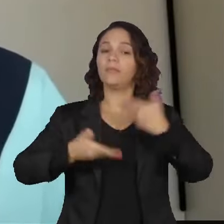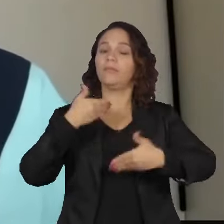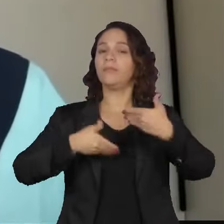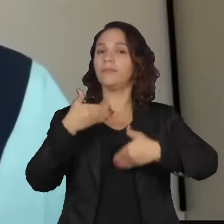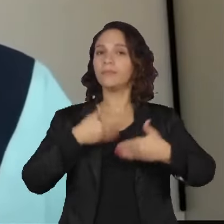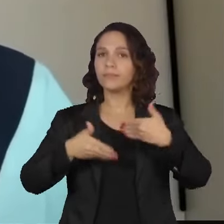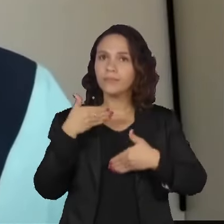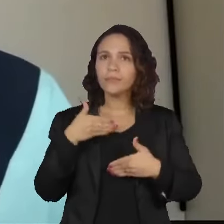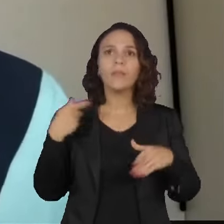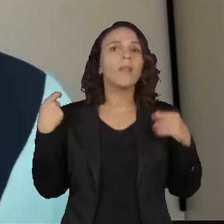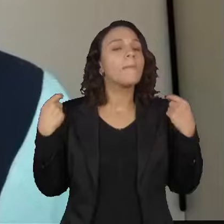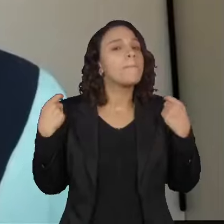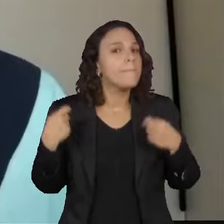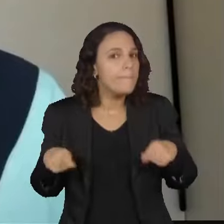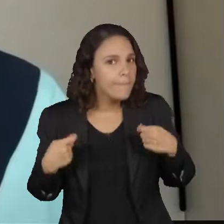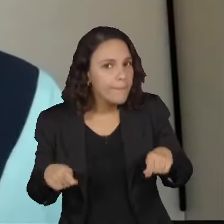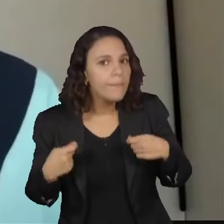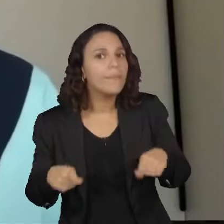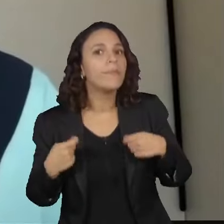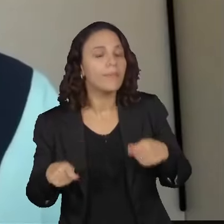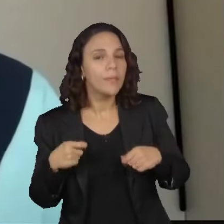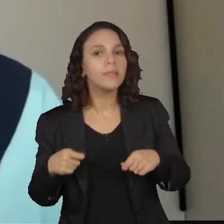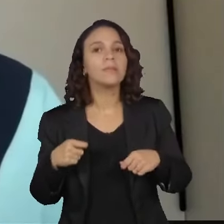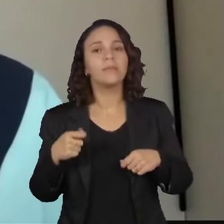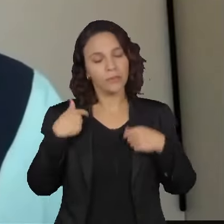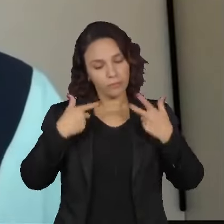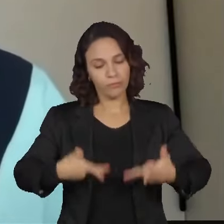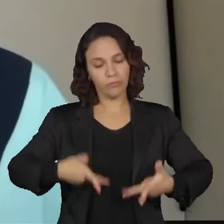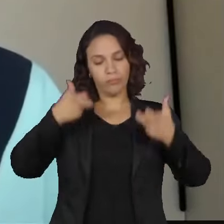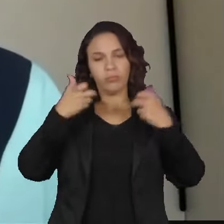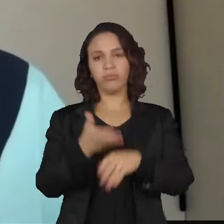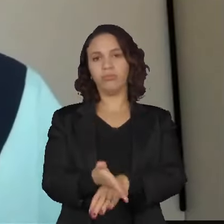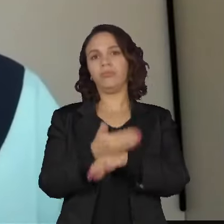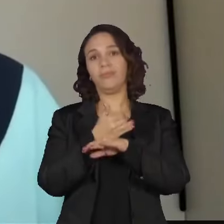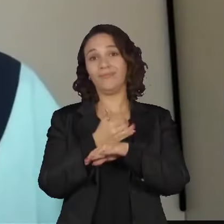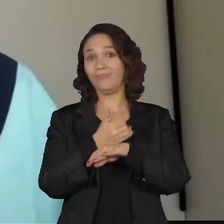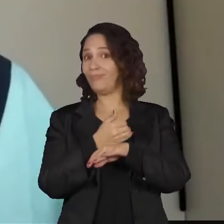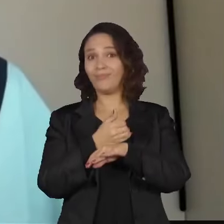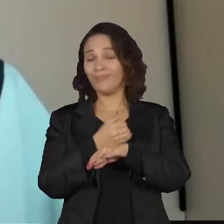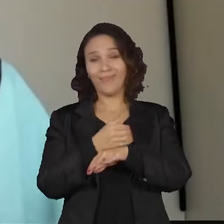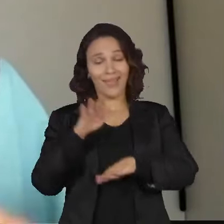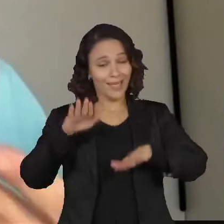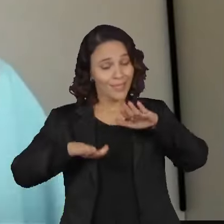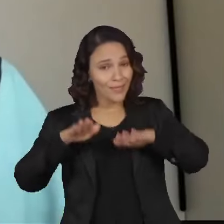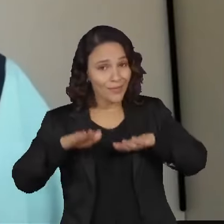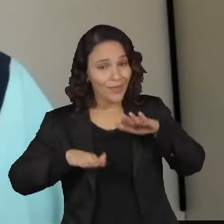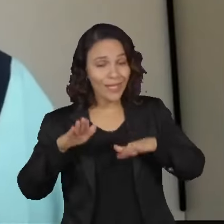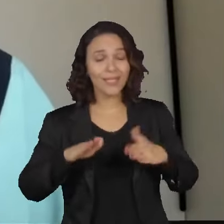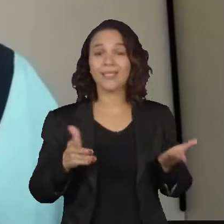é preciso fazermos o rastreio disso, porque nem sempre a gente consegue